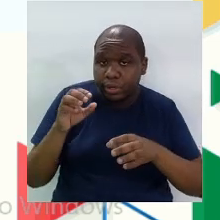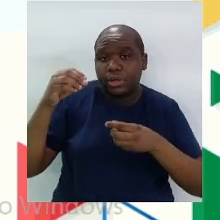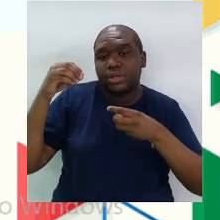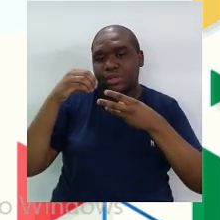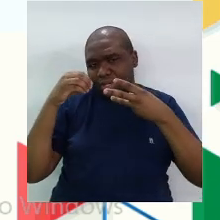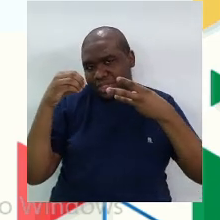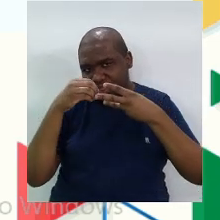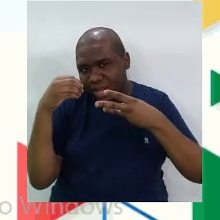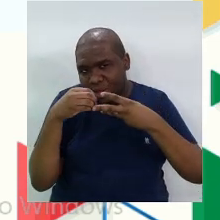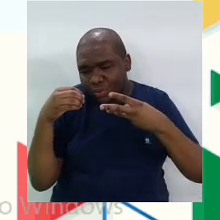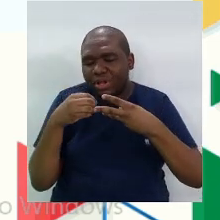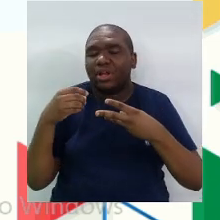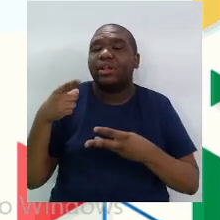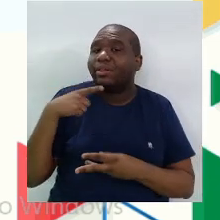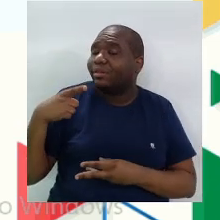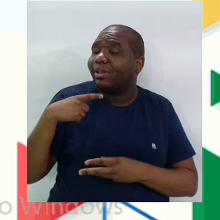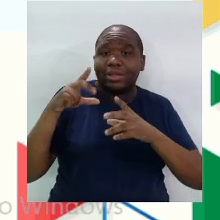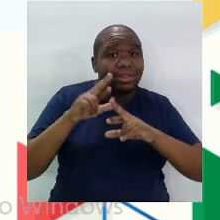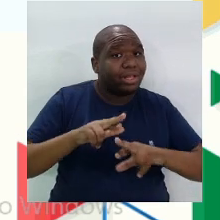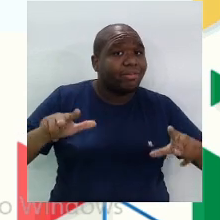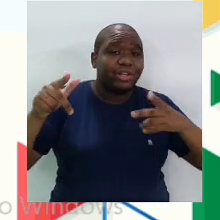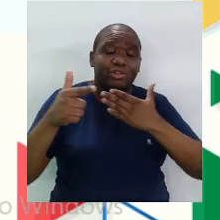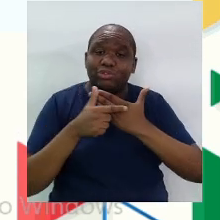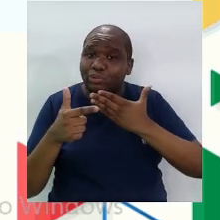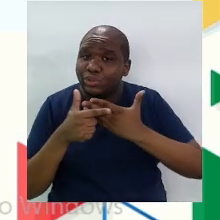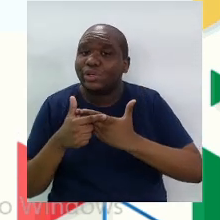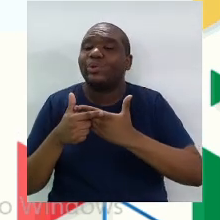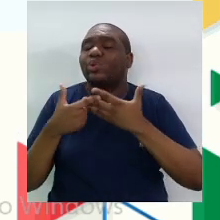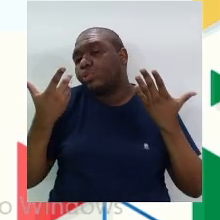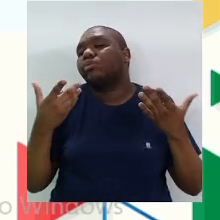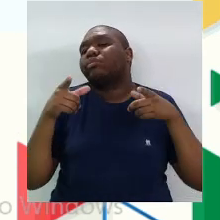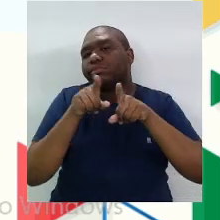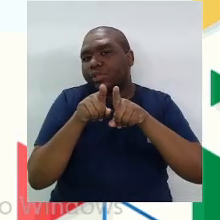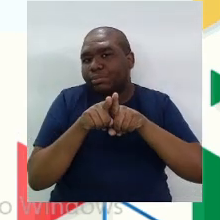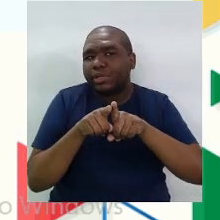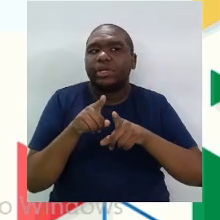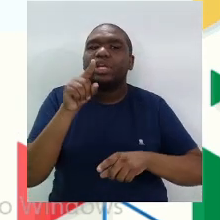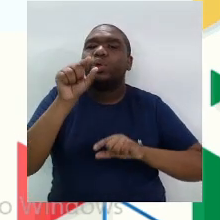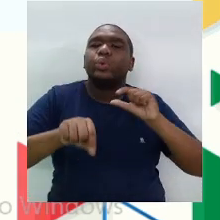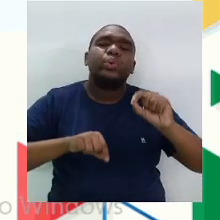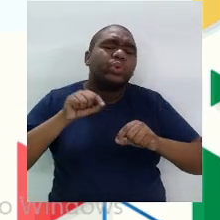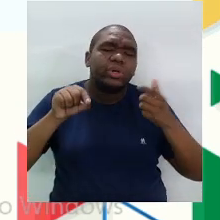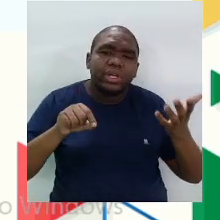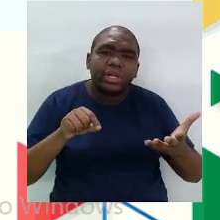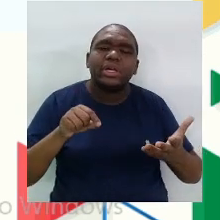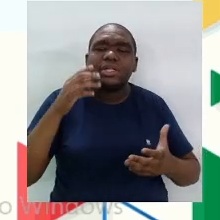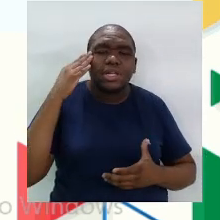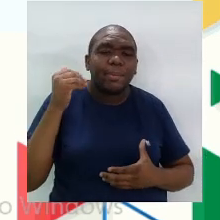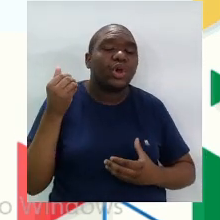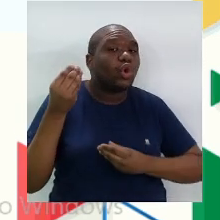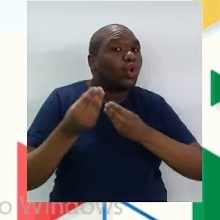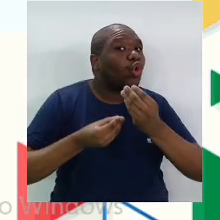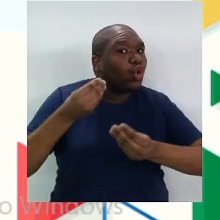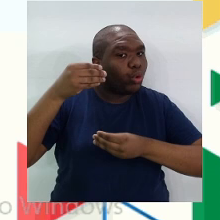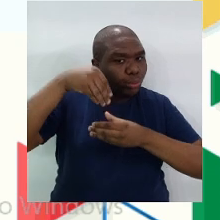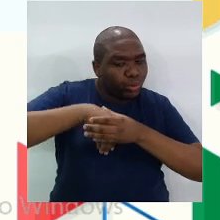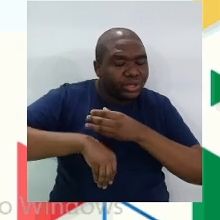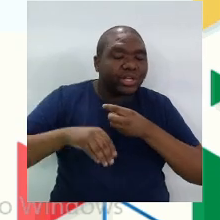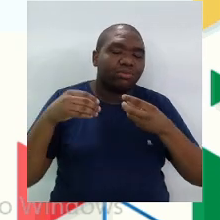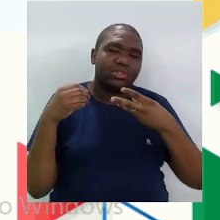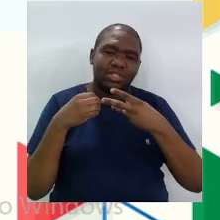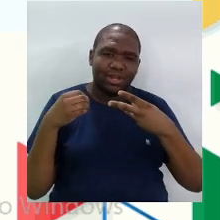ele tem várias funções críticas, incluindo determinar a forma celular, ou